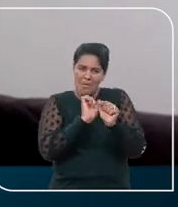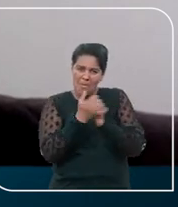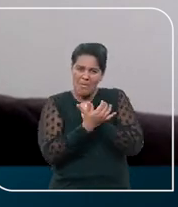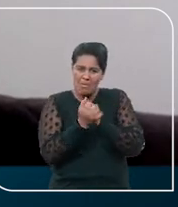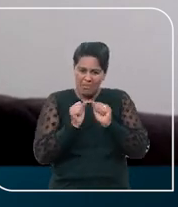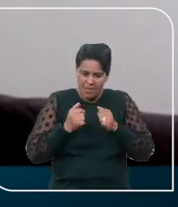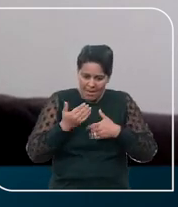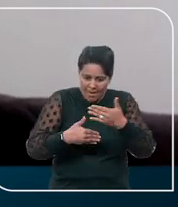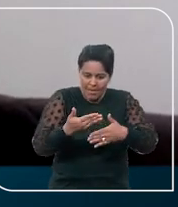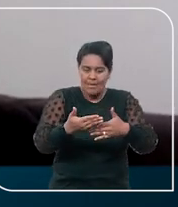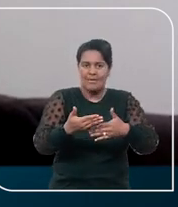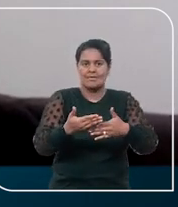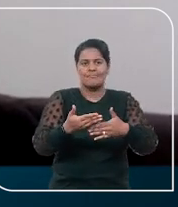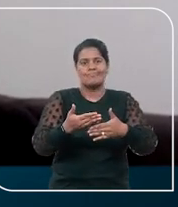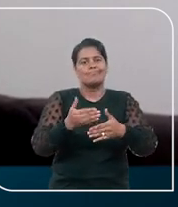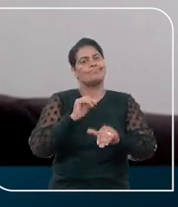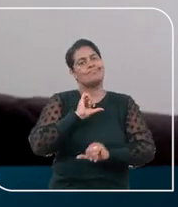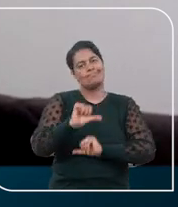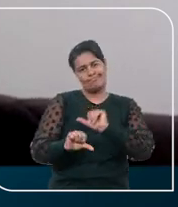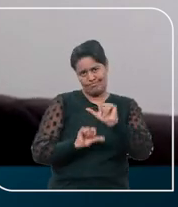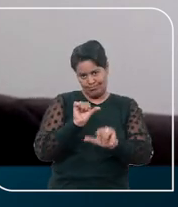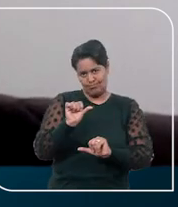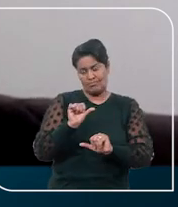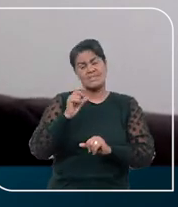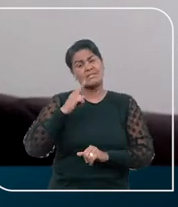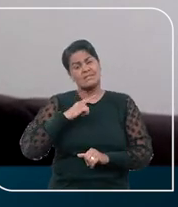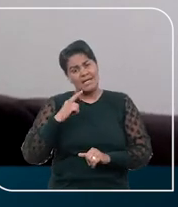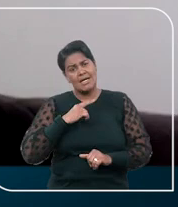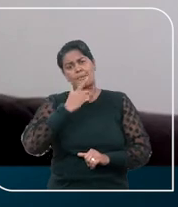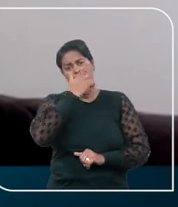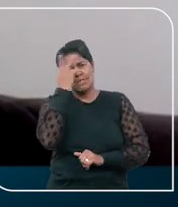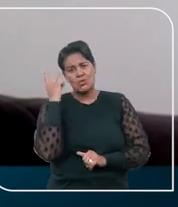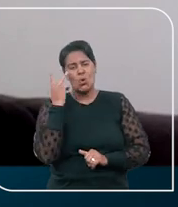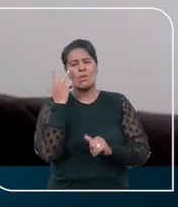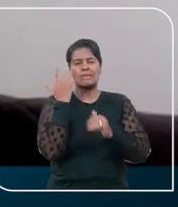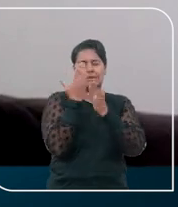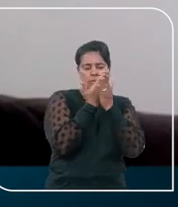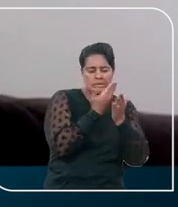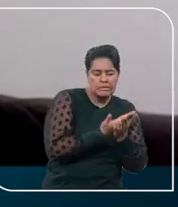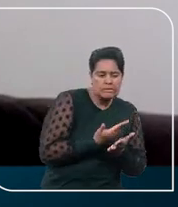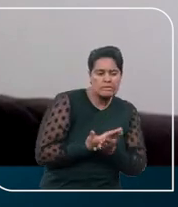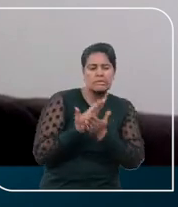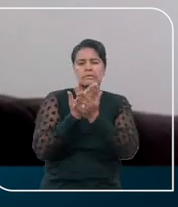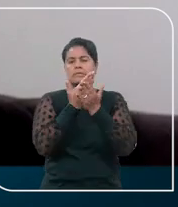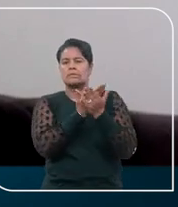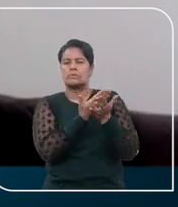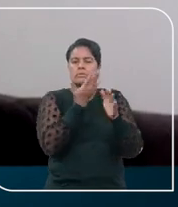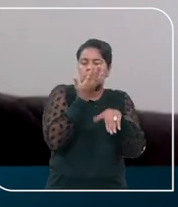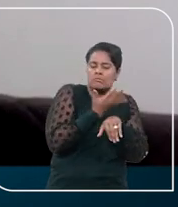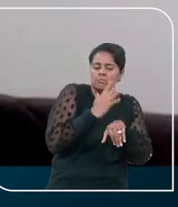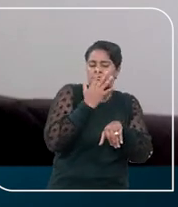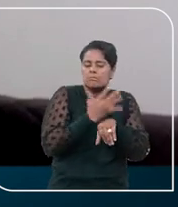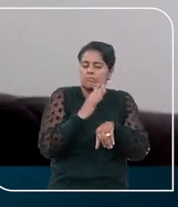são estranhas à relação condominial, estudando, se preparando, profissionalizando, apesar de não ser